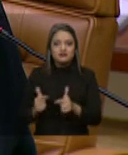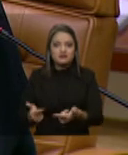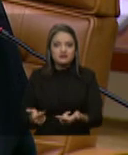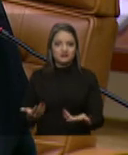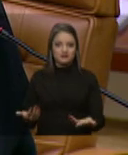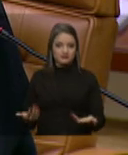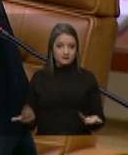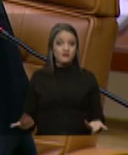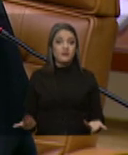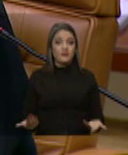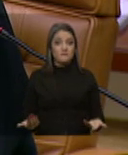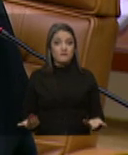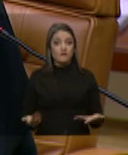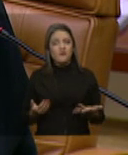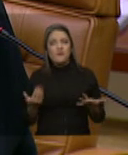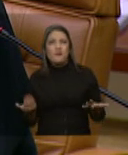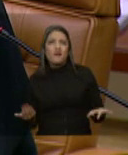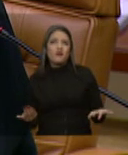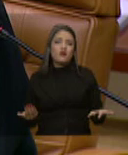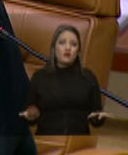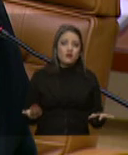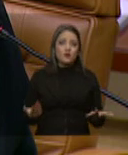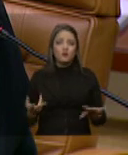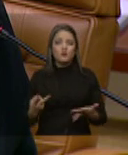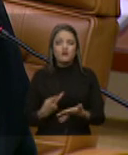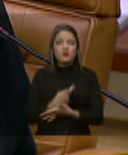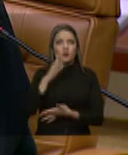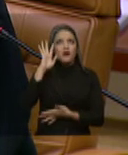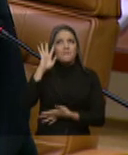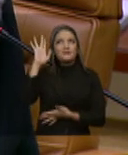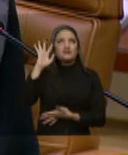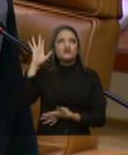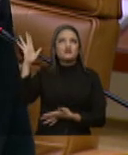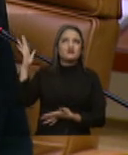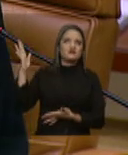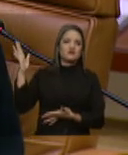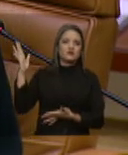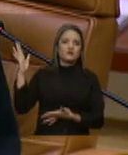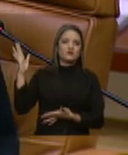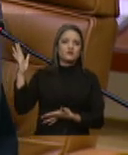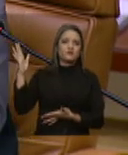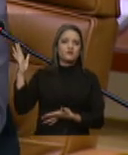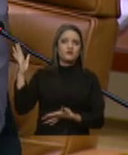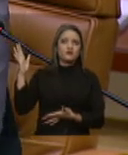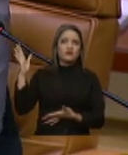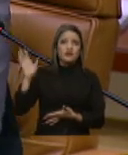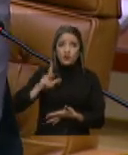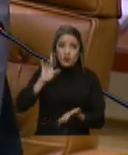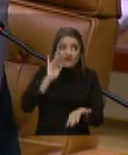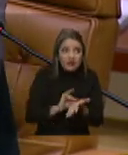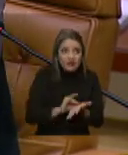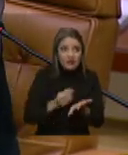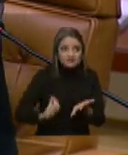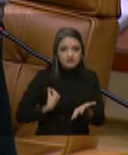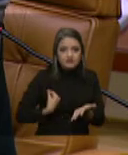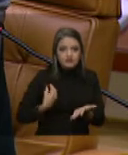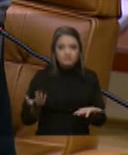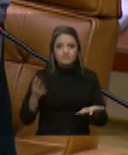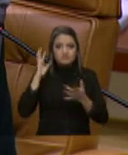uma realidade paralela eu diria uma realidade para que não se comunica e não